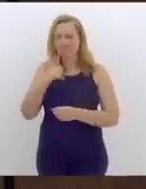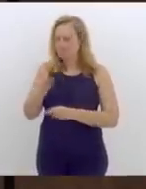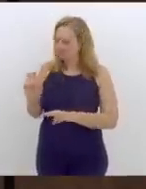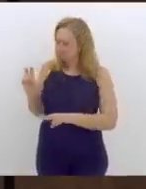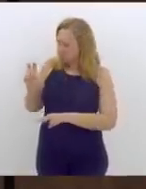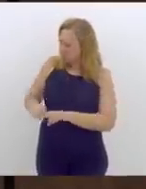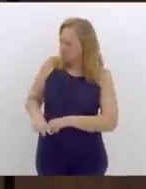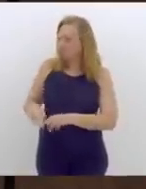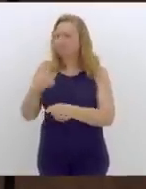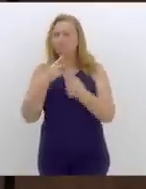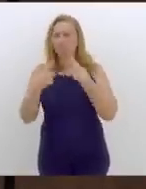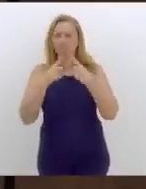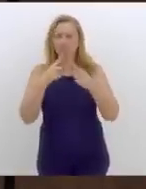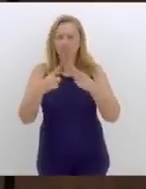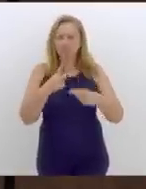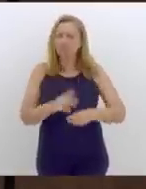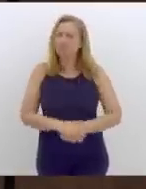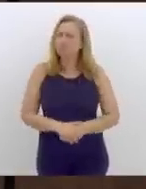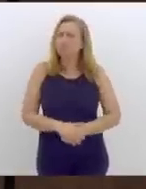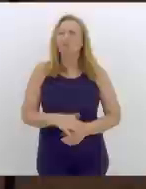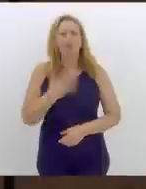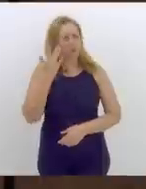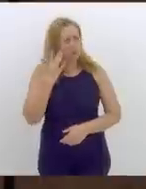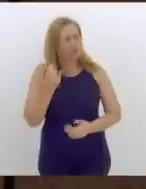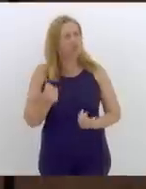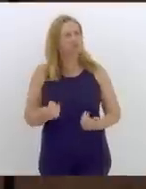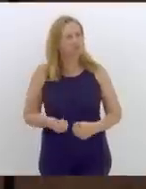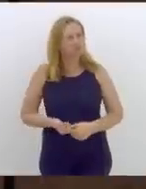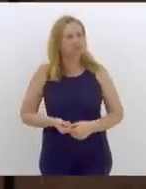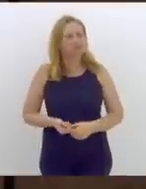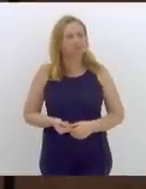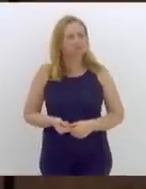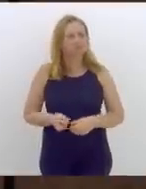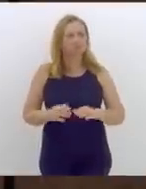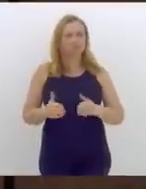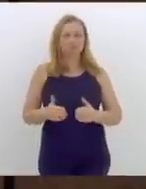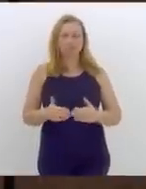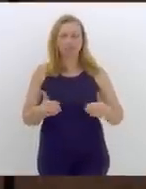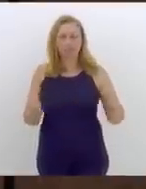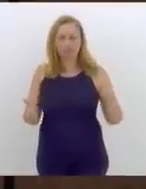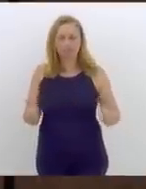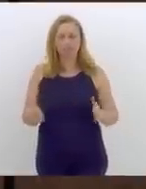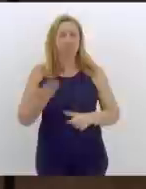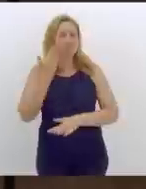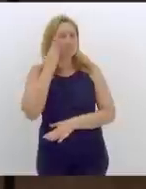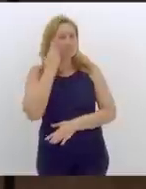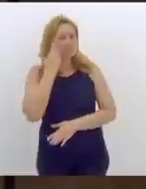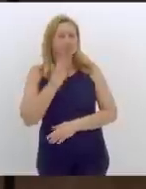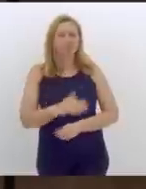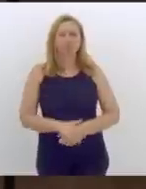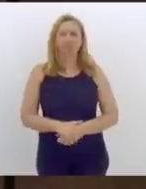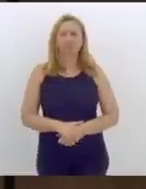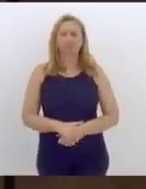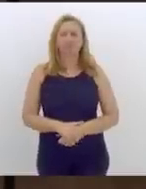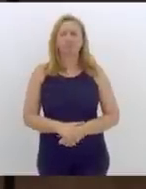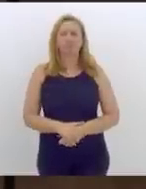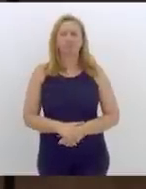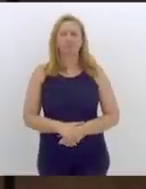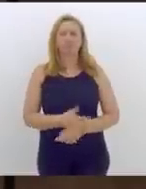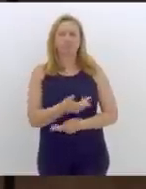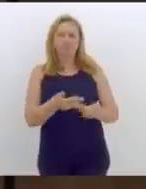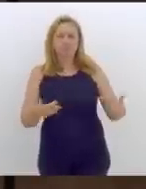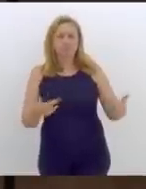discutir sobre isso eu acho que nós temos que abrir o horizonte e entender que as coisas